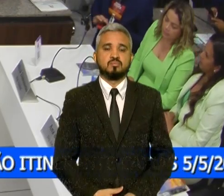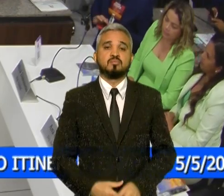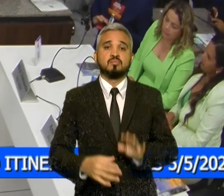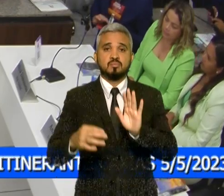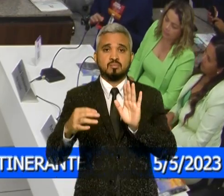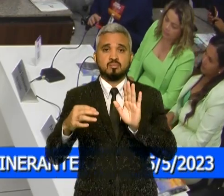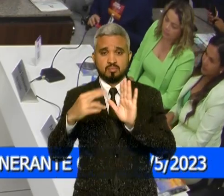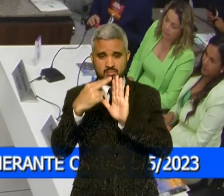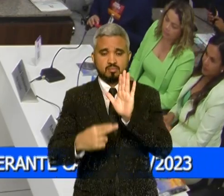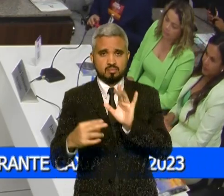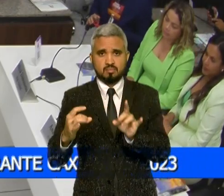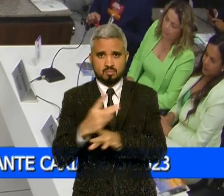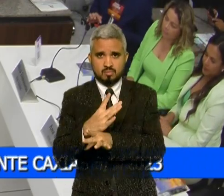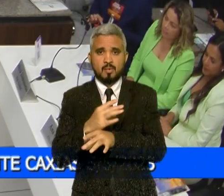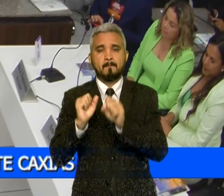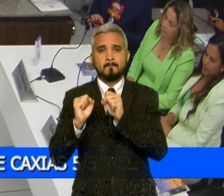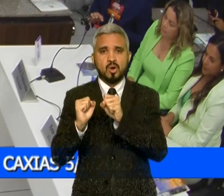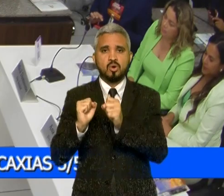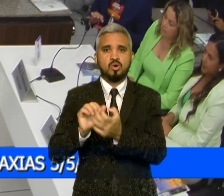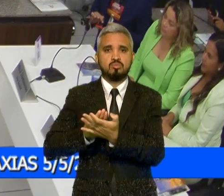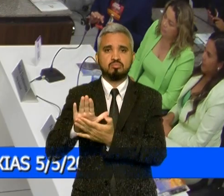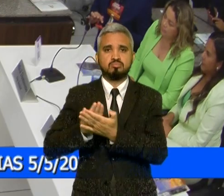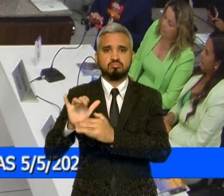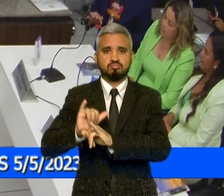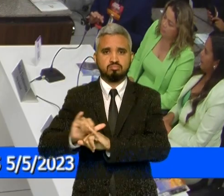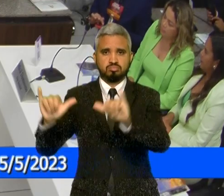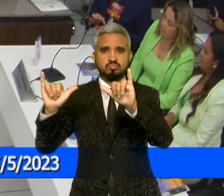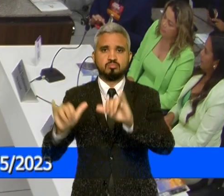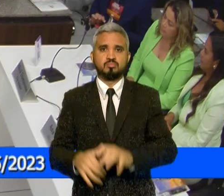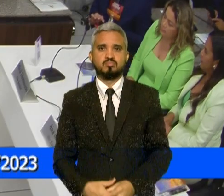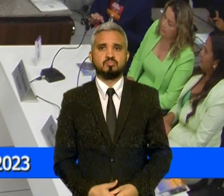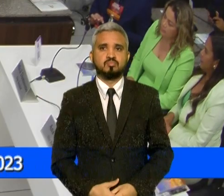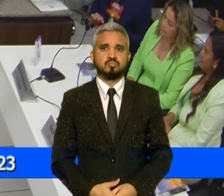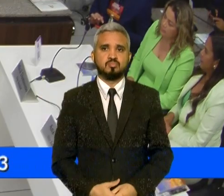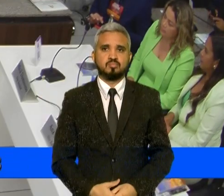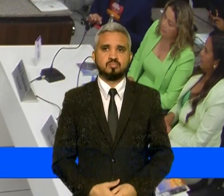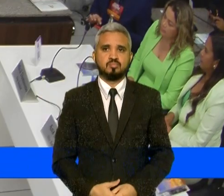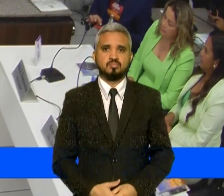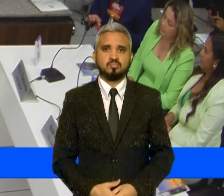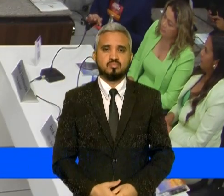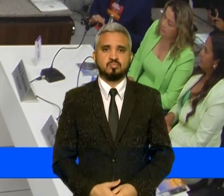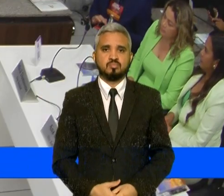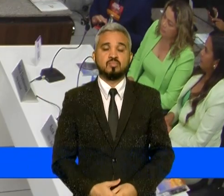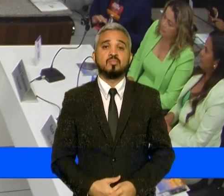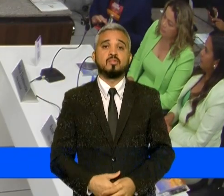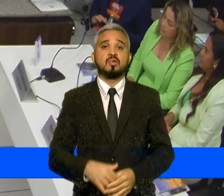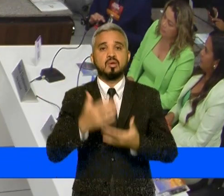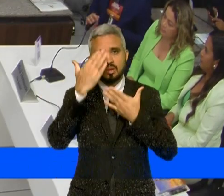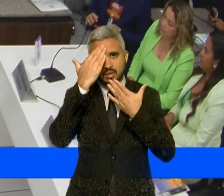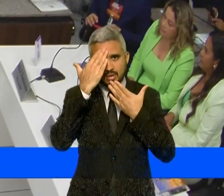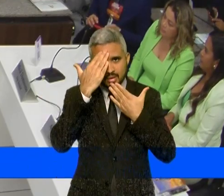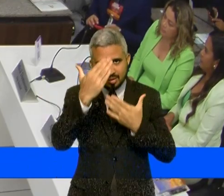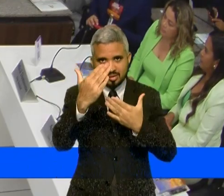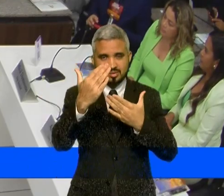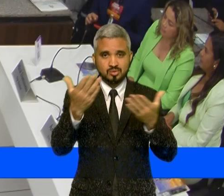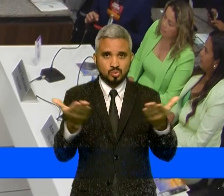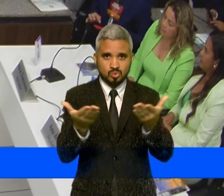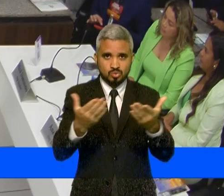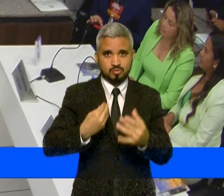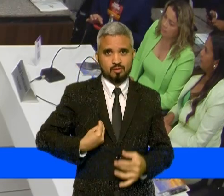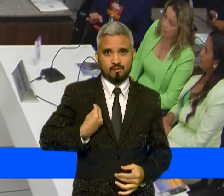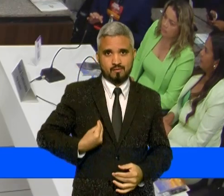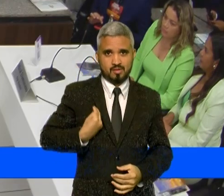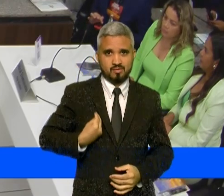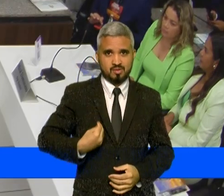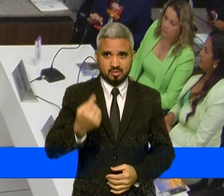Expediente lido, encaminhado à publicação. Quero registrar e agradecer a presença do